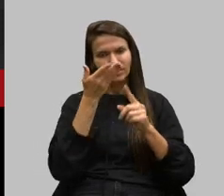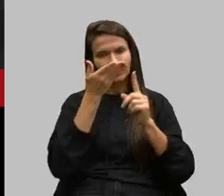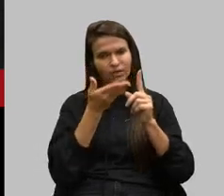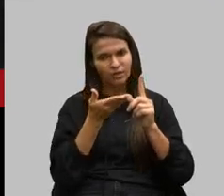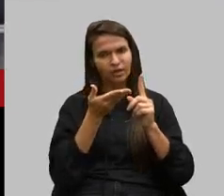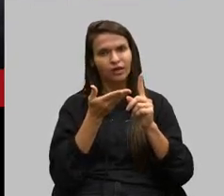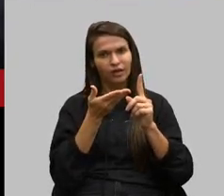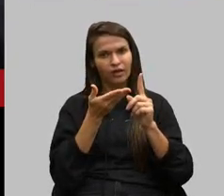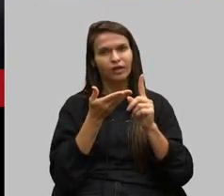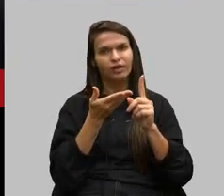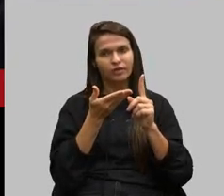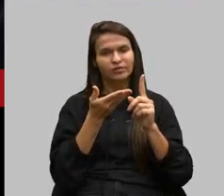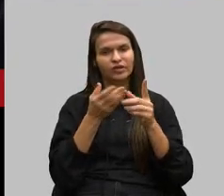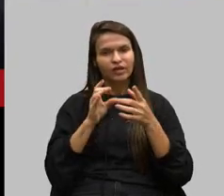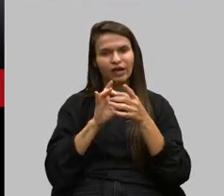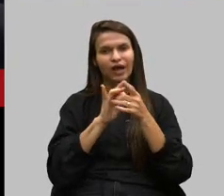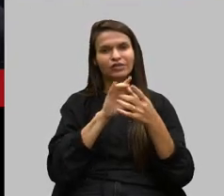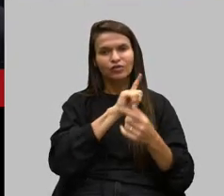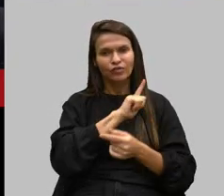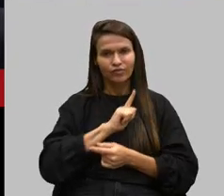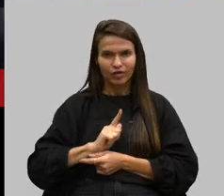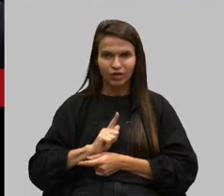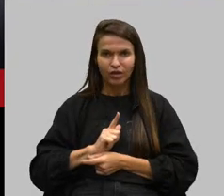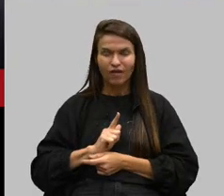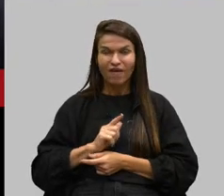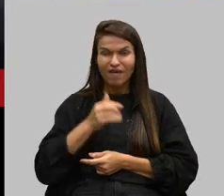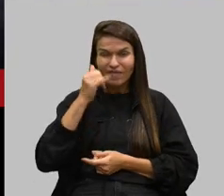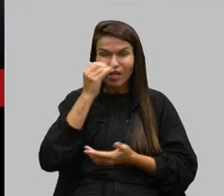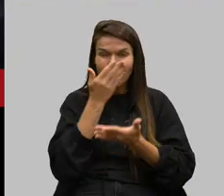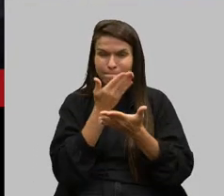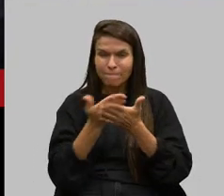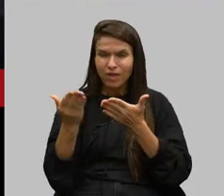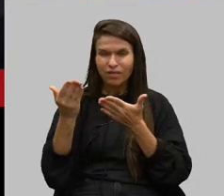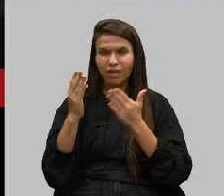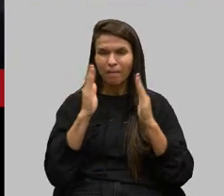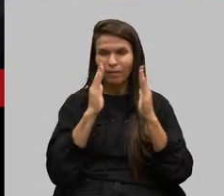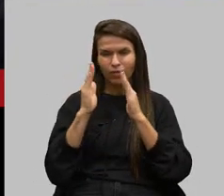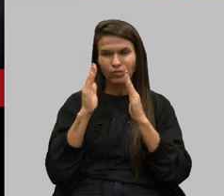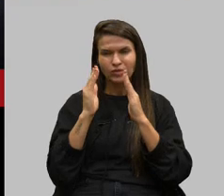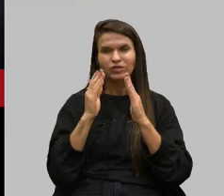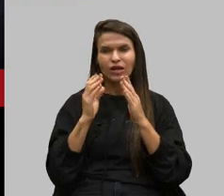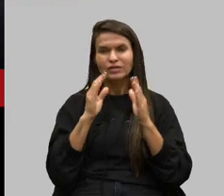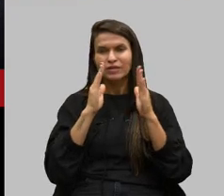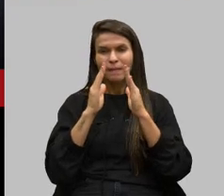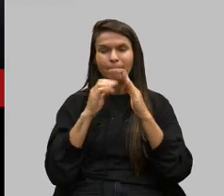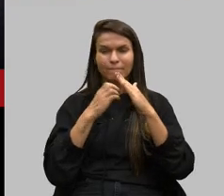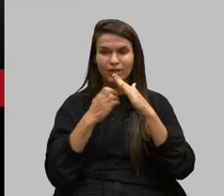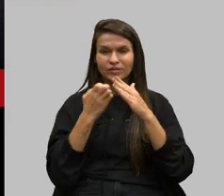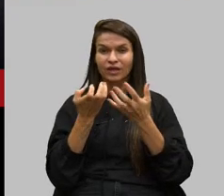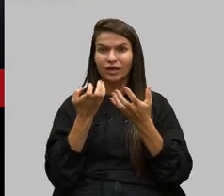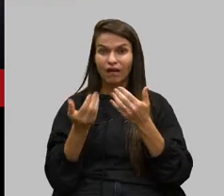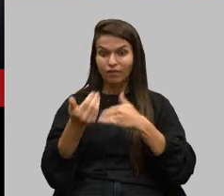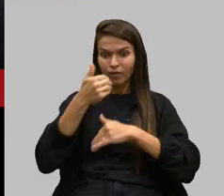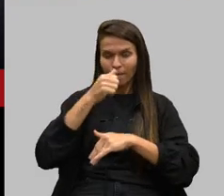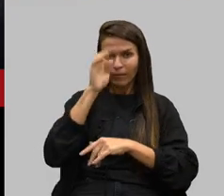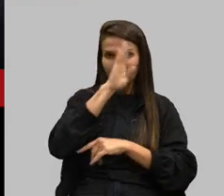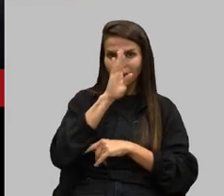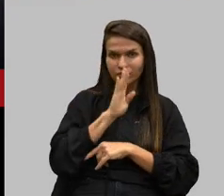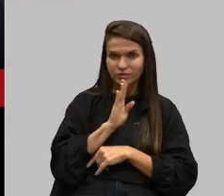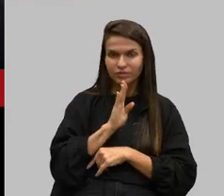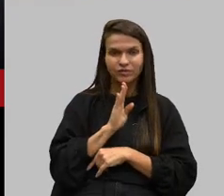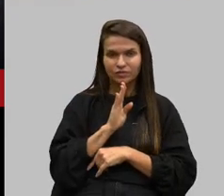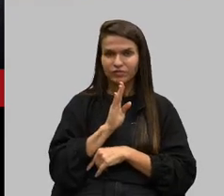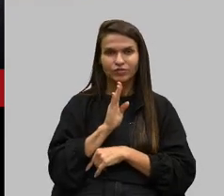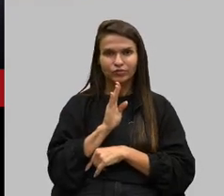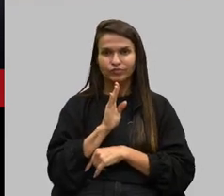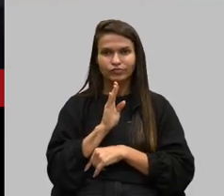ligado lá ao governo que não perca tempo com essas empresas que estão querendo vir para o Brasil já que saíram não vão mais para